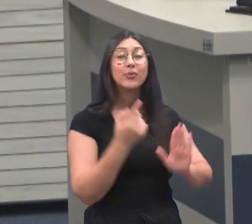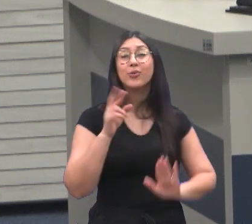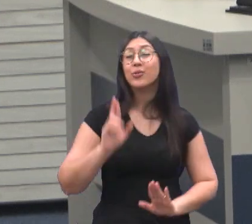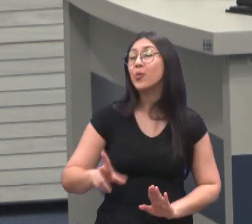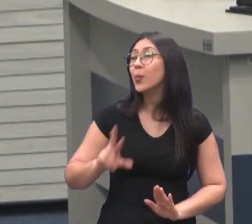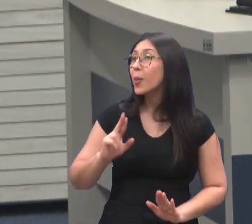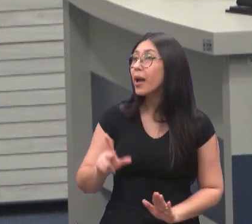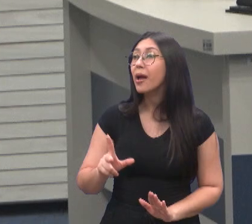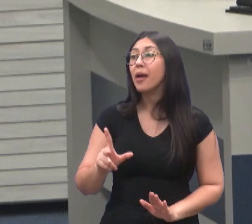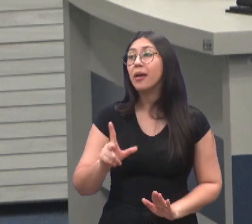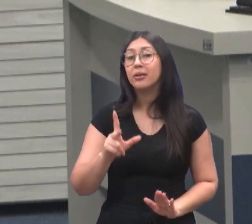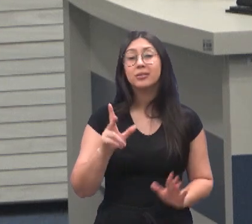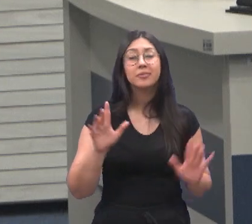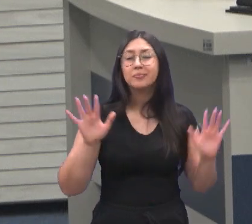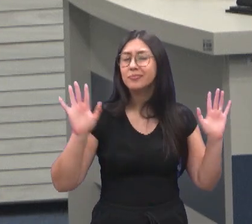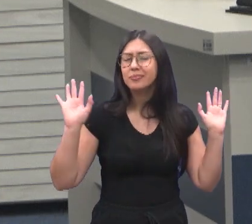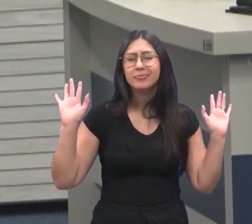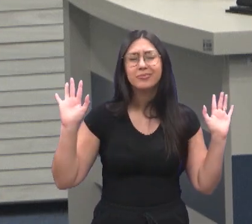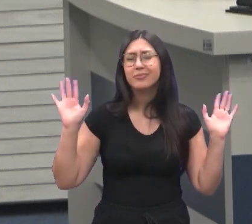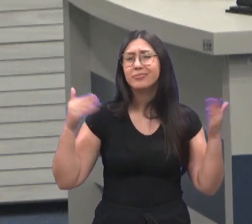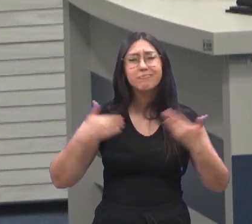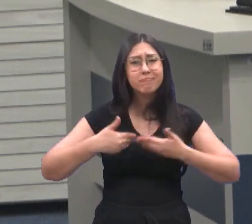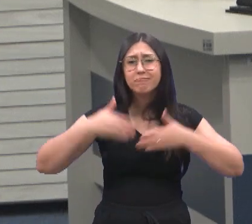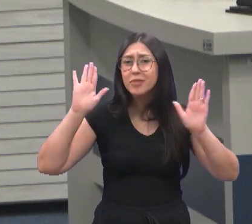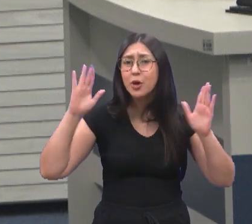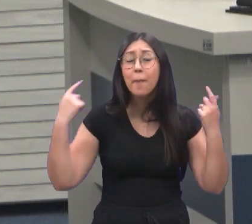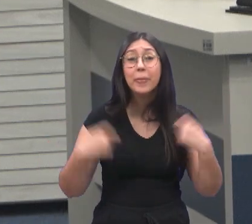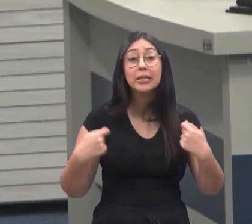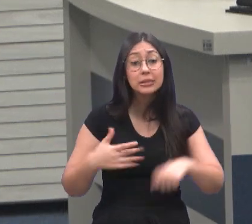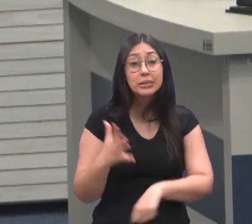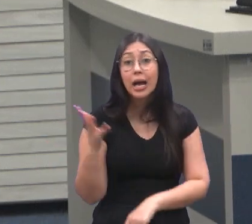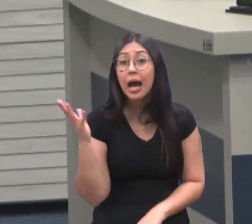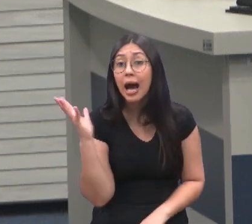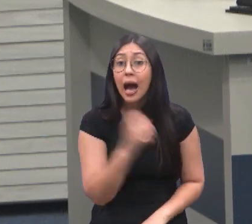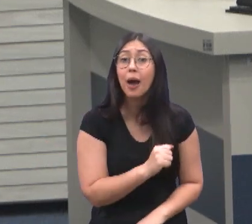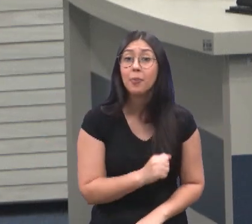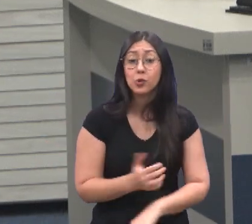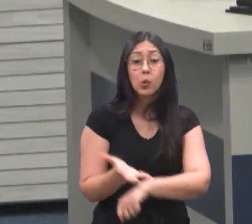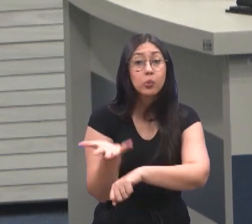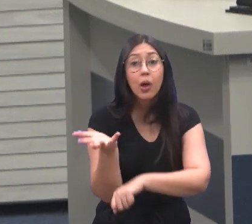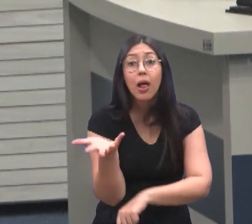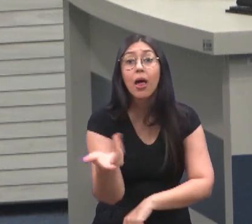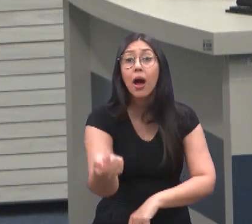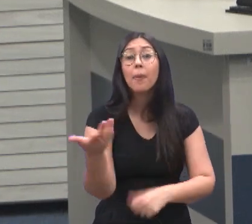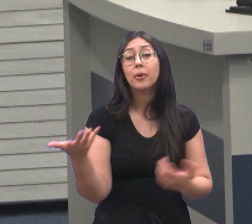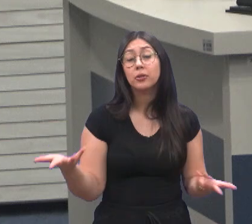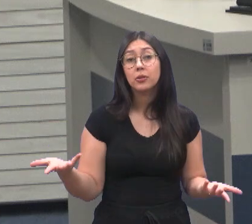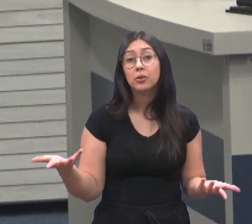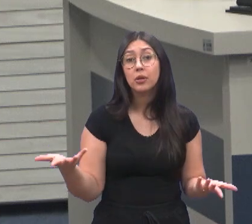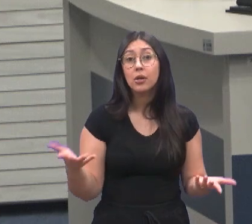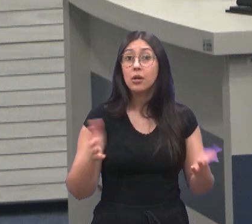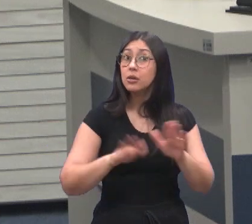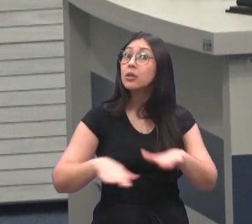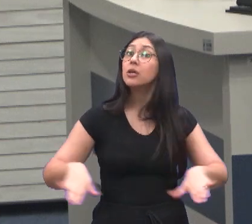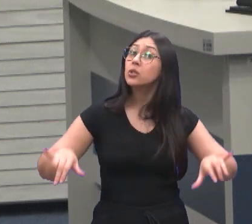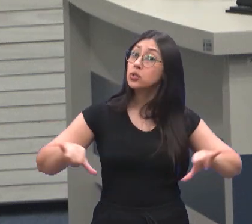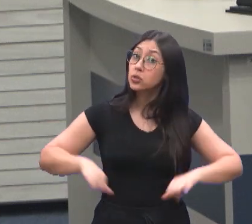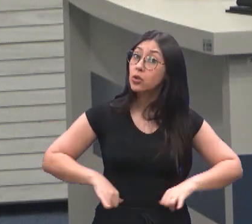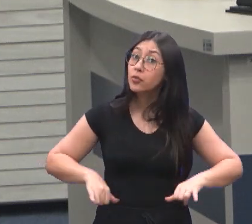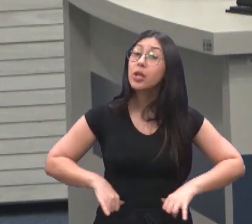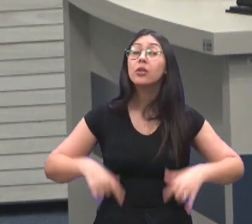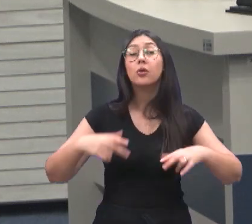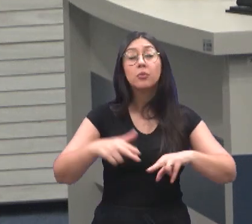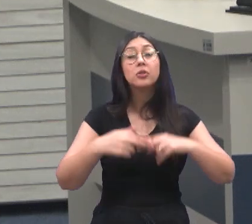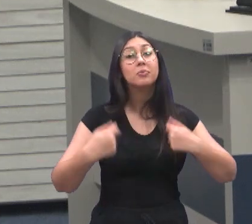prefeito, o atendimento tem que ser para ontem. As crianças estão aí sofrendo e passando por situações que tem que ser para ontem.